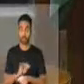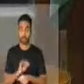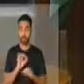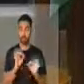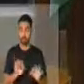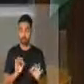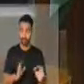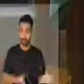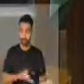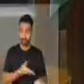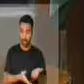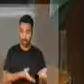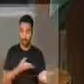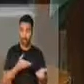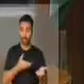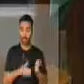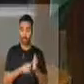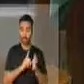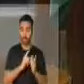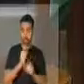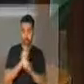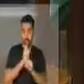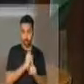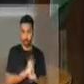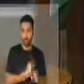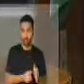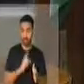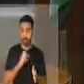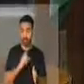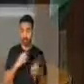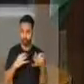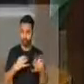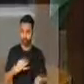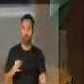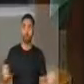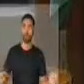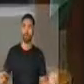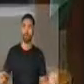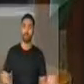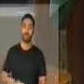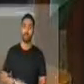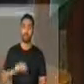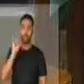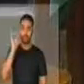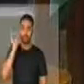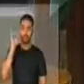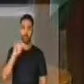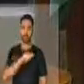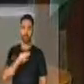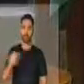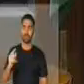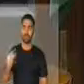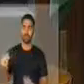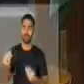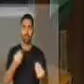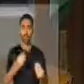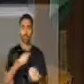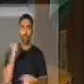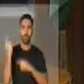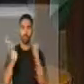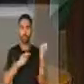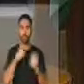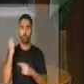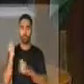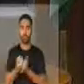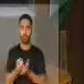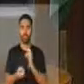tratado devidamente, diagnosticado precocemente, poderá evitar esse volume de mortes.